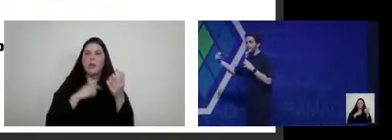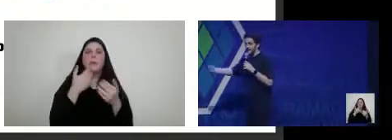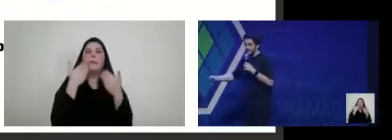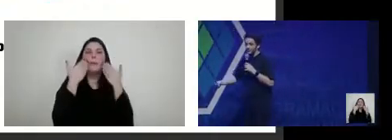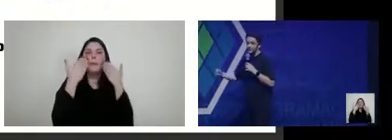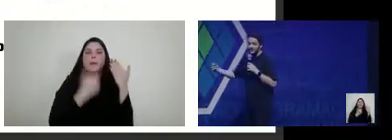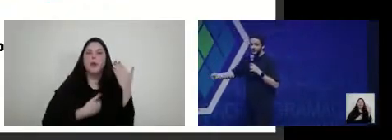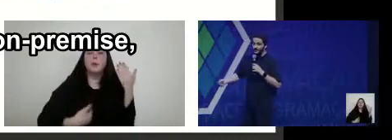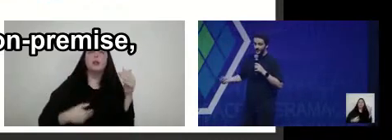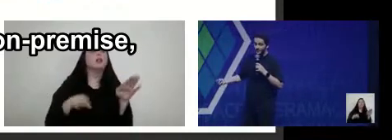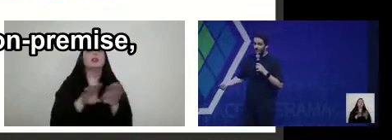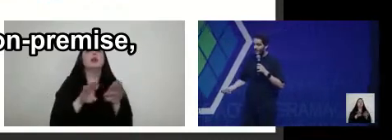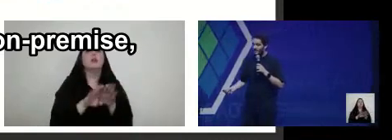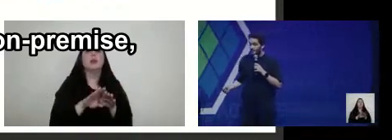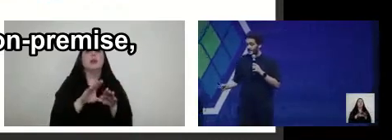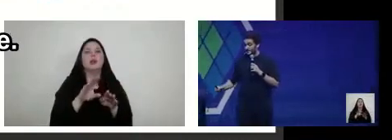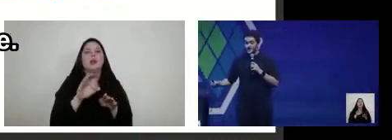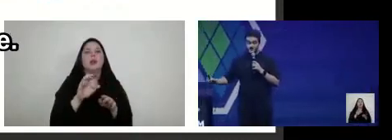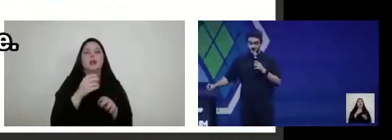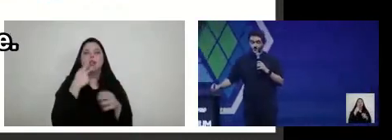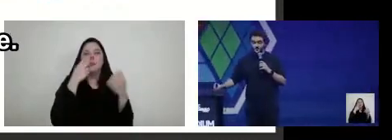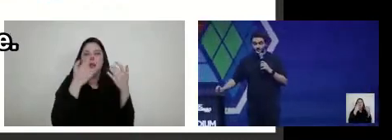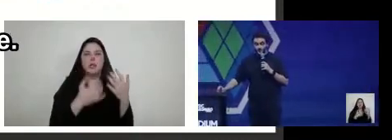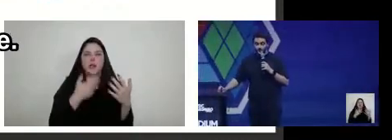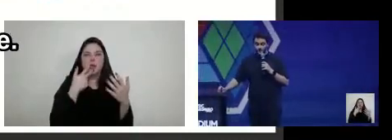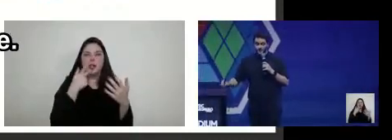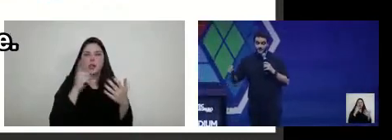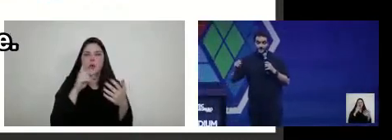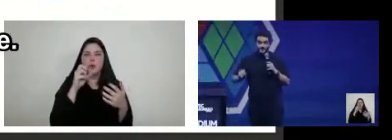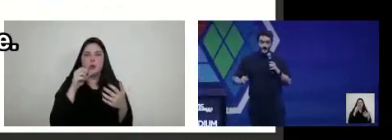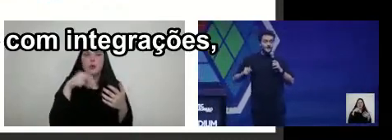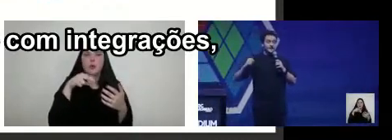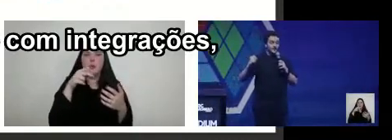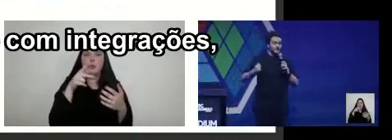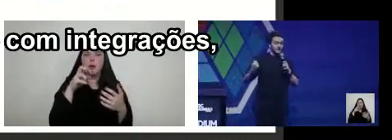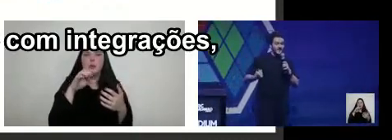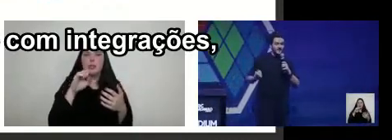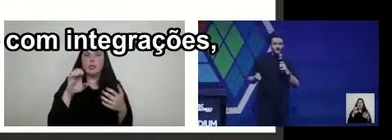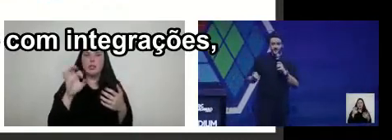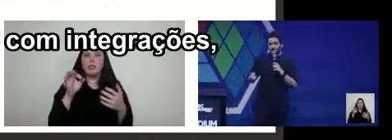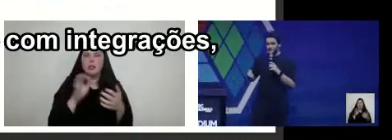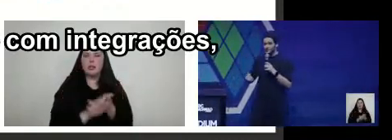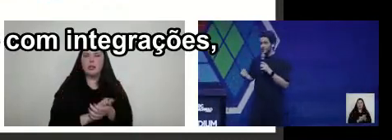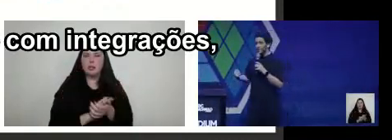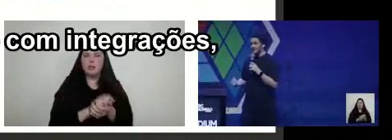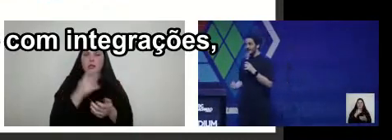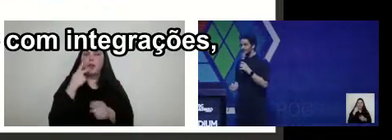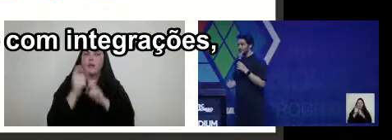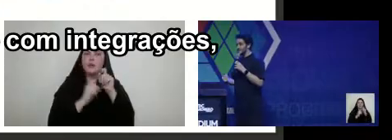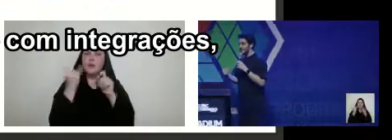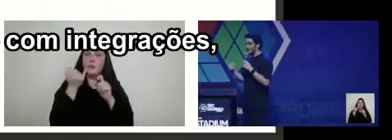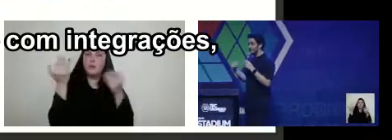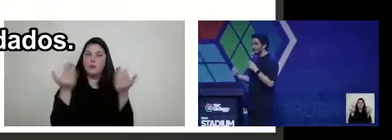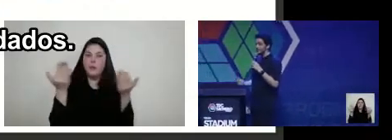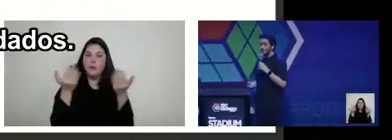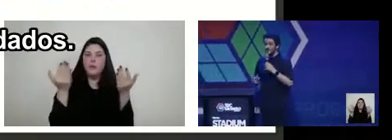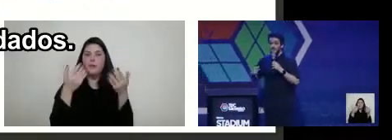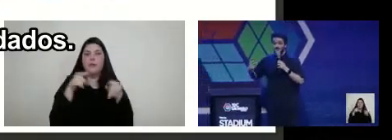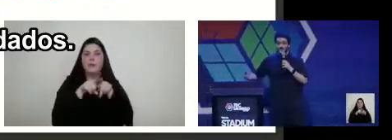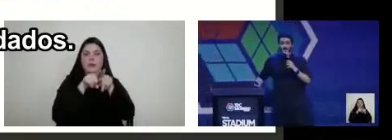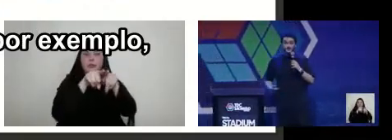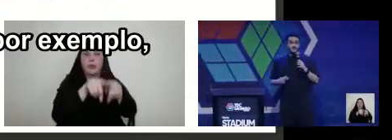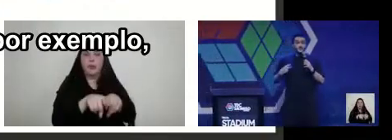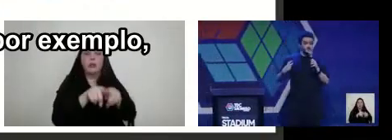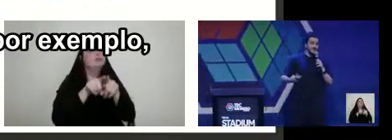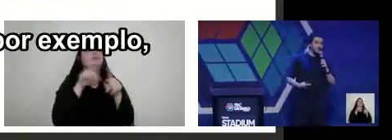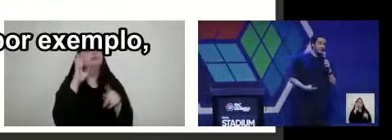também on-premise. Eu falei que eu não ia comentar do on-premise, mas eu acho importante. Tá? Então, você tem essas ferramentas hoje com integrações, com soluções de